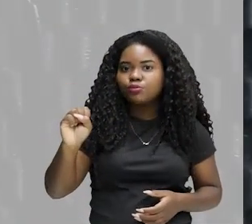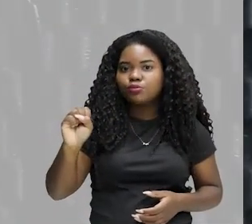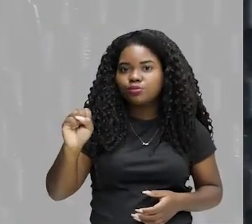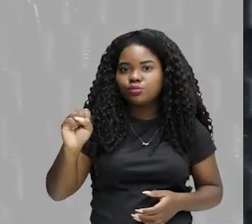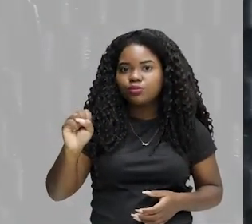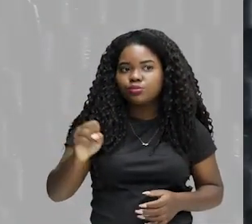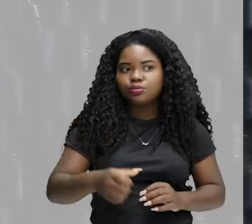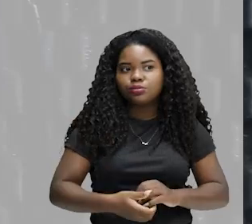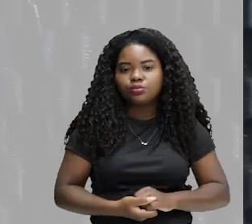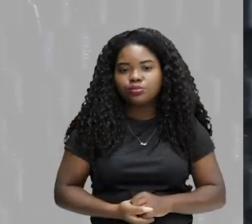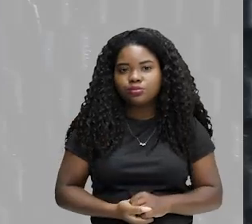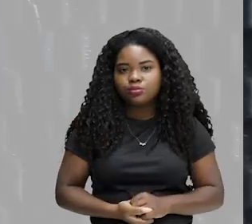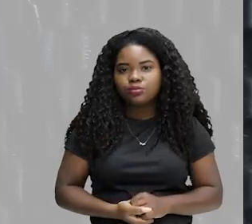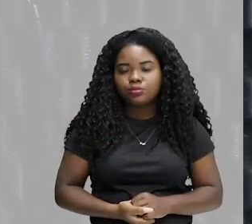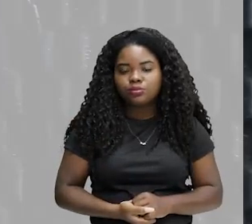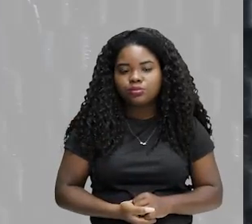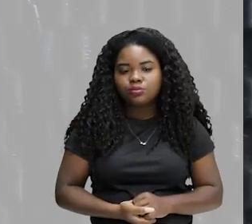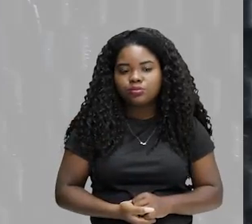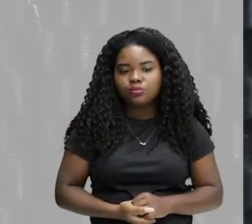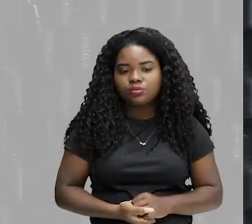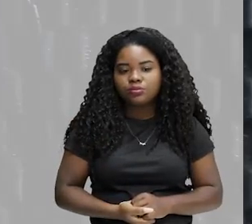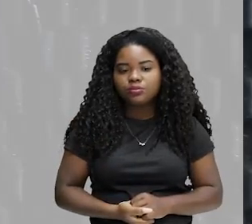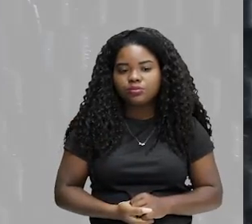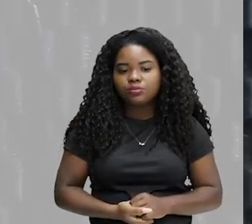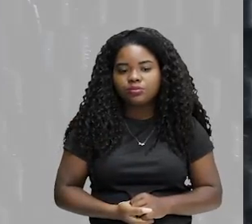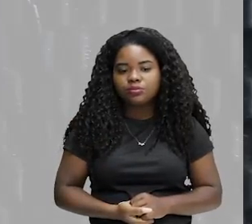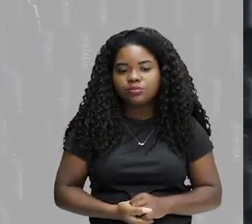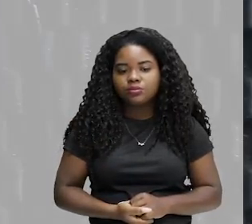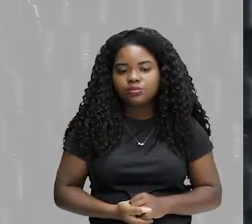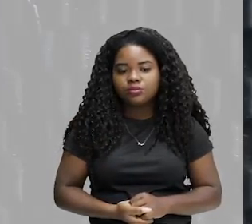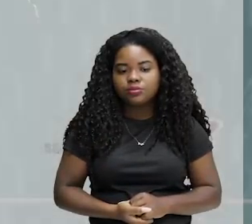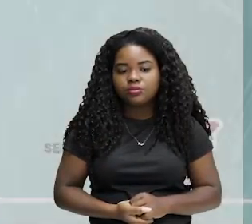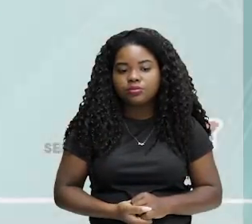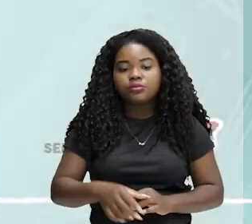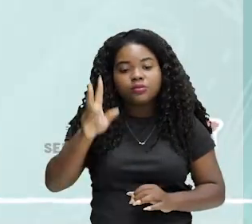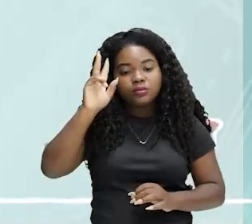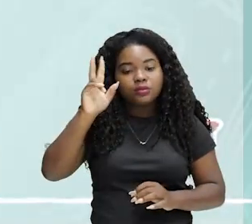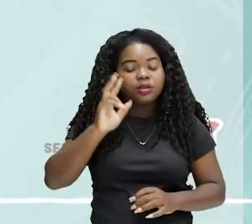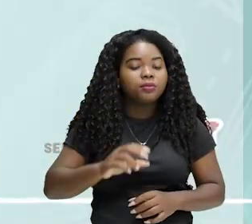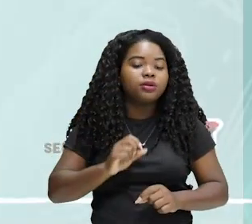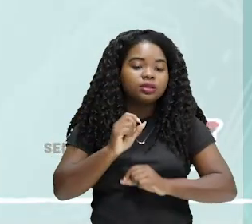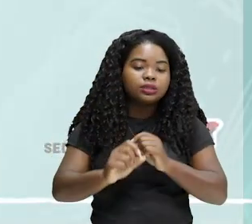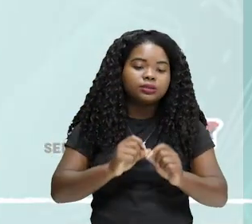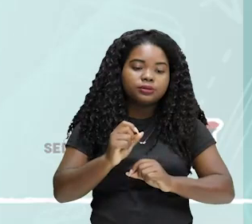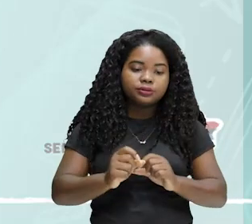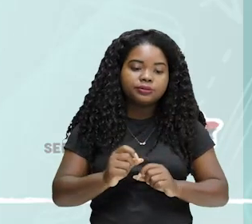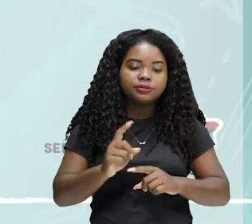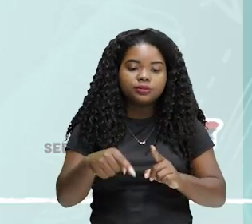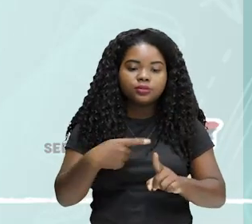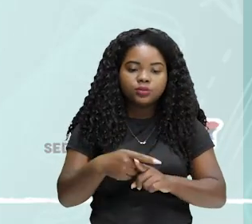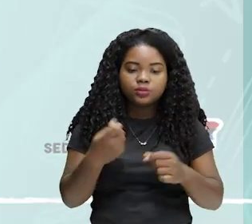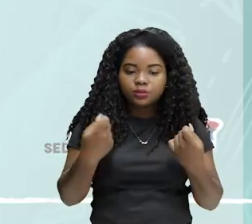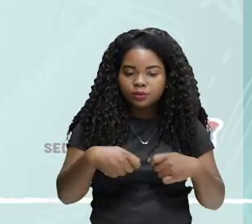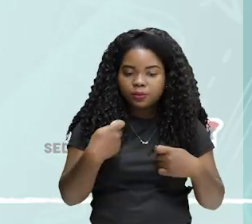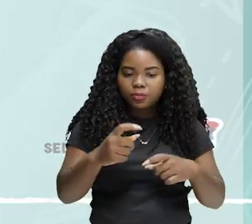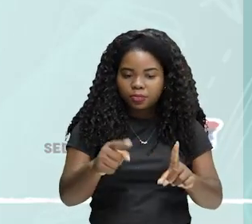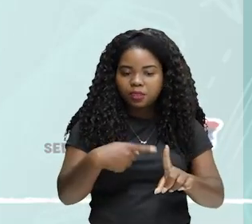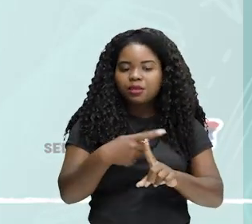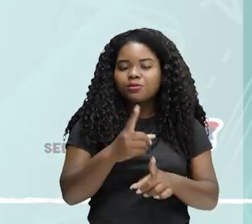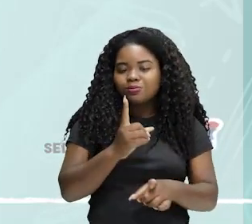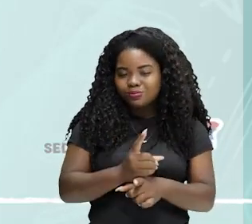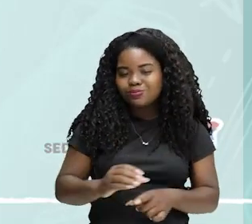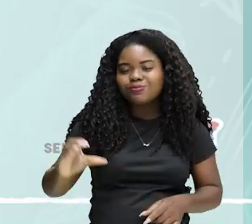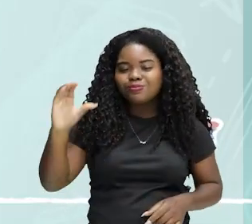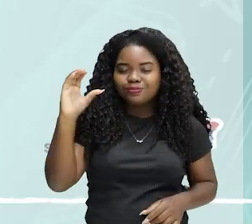Como resposta aqui eu tenho n igual a 18, tá? Lembra que está duplicado, então eu preciso fazer a soma para encontrar o